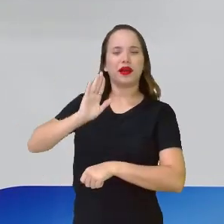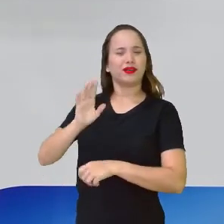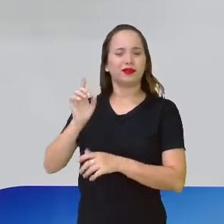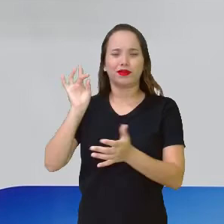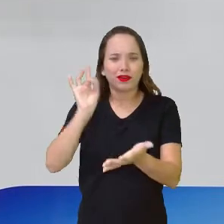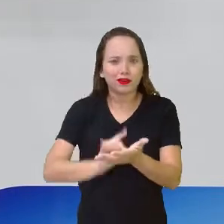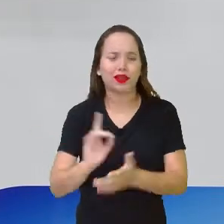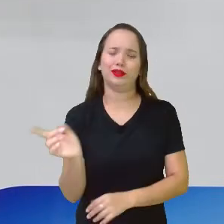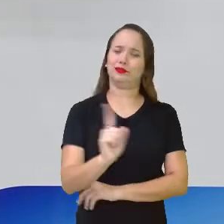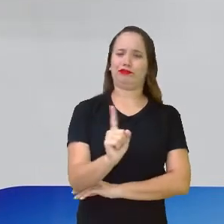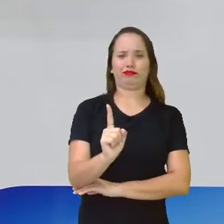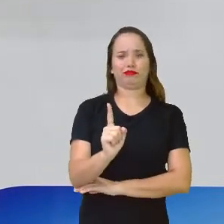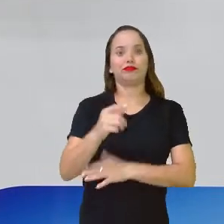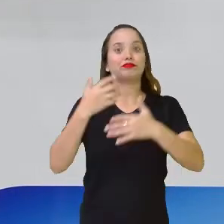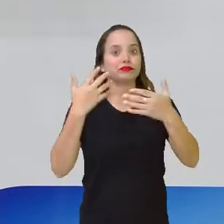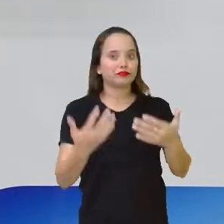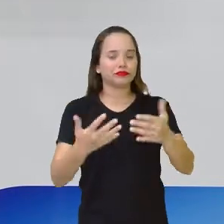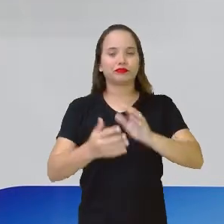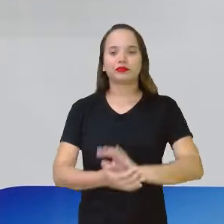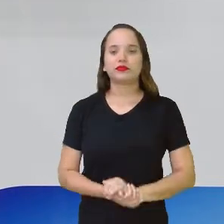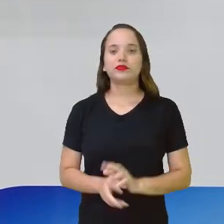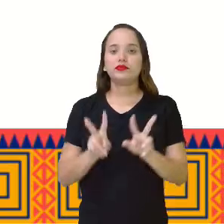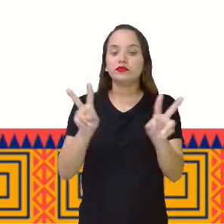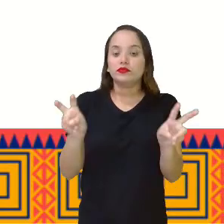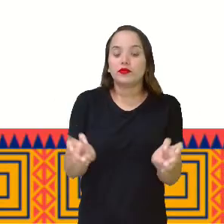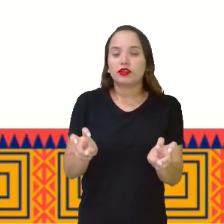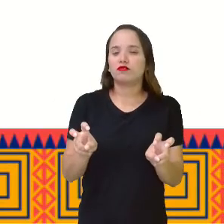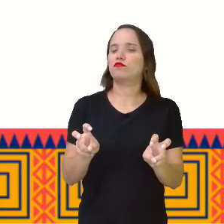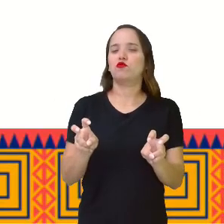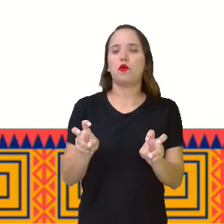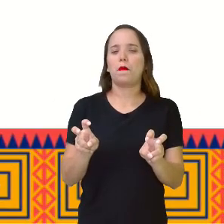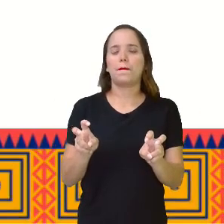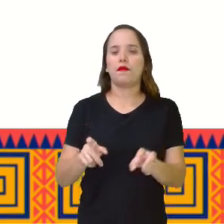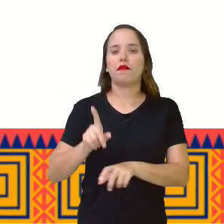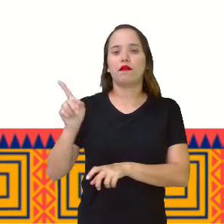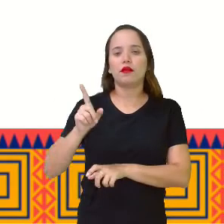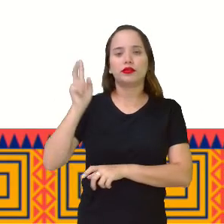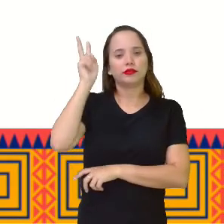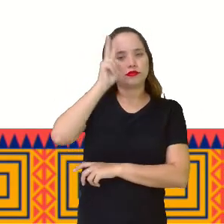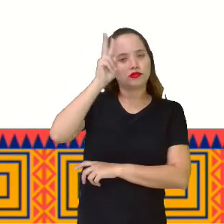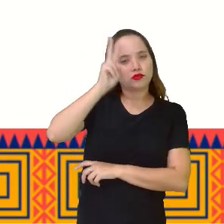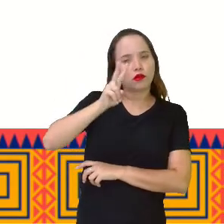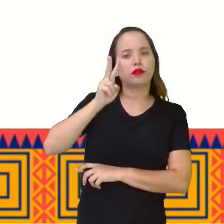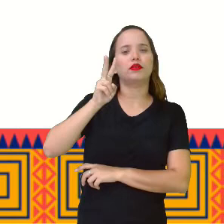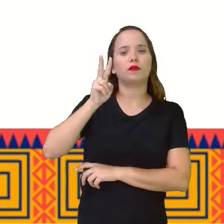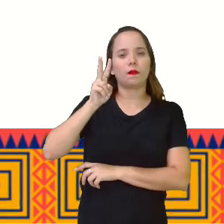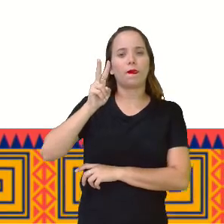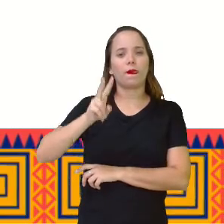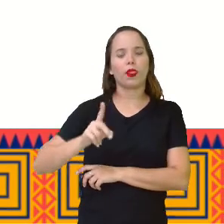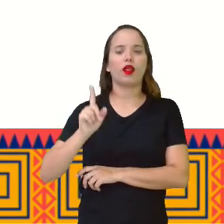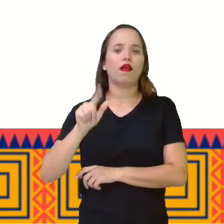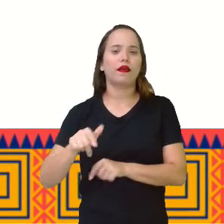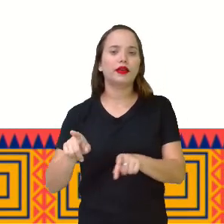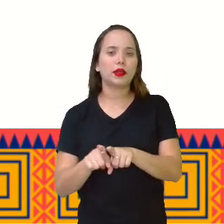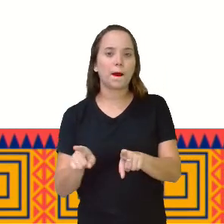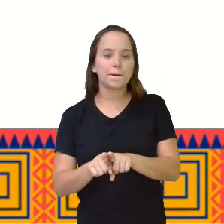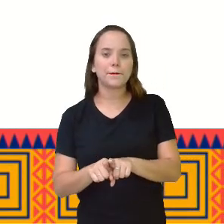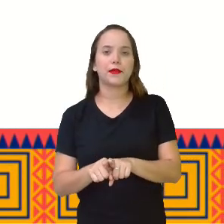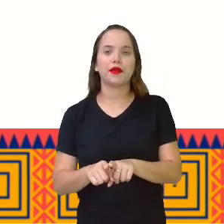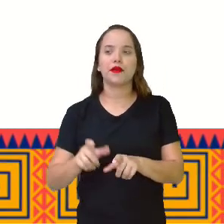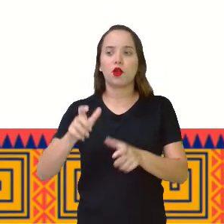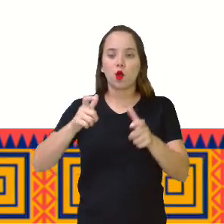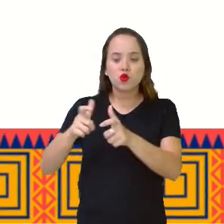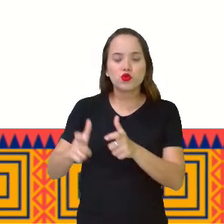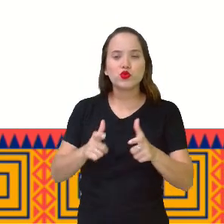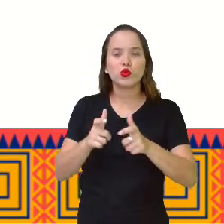tá? Então, falar a respeito dessa história é falar que é um local de